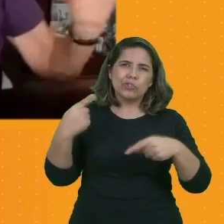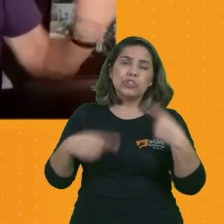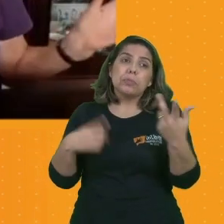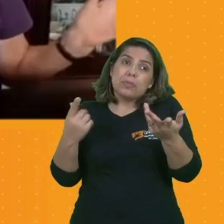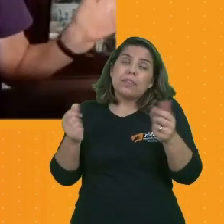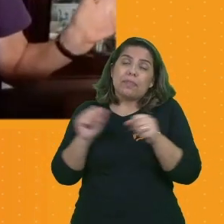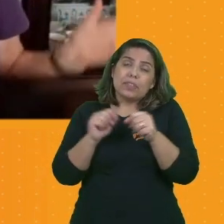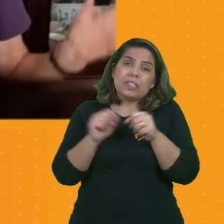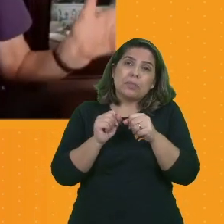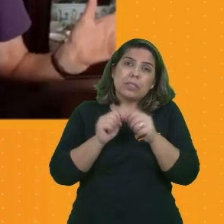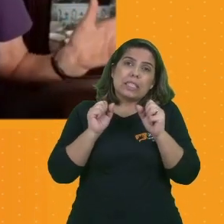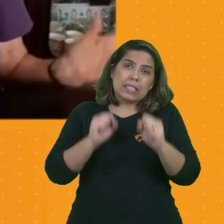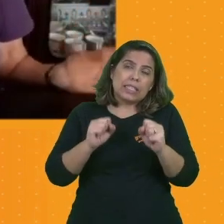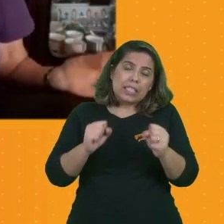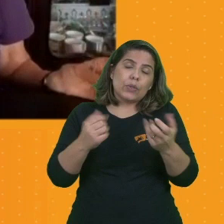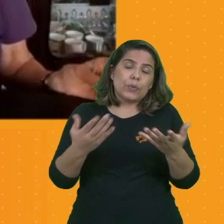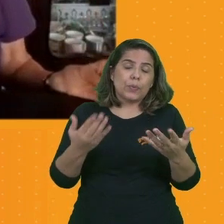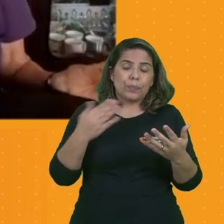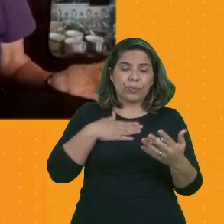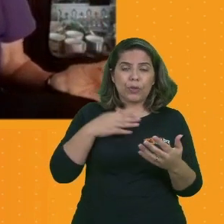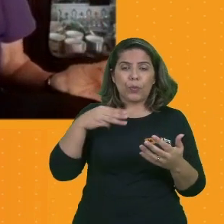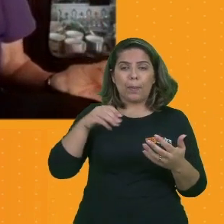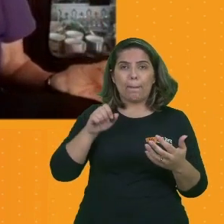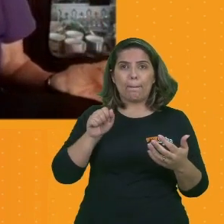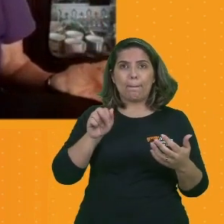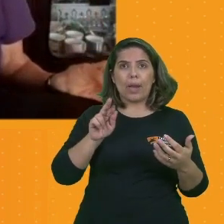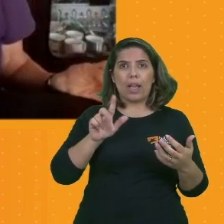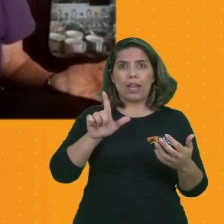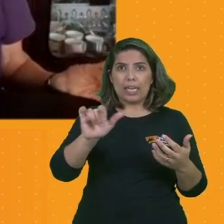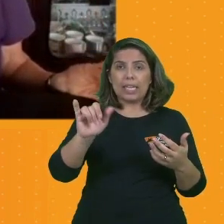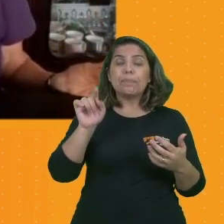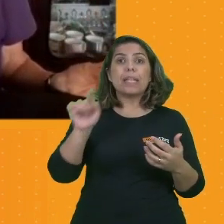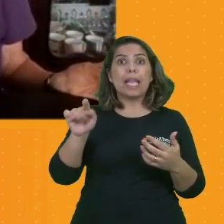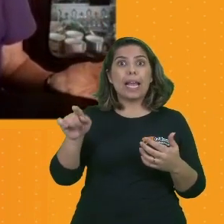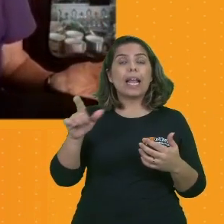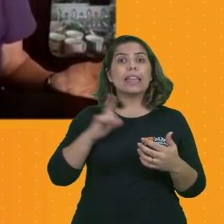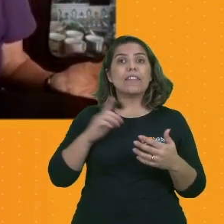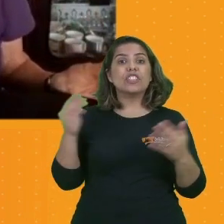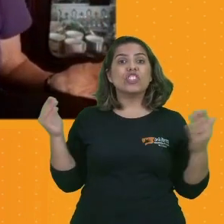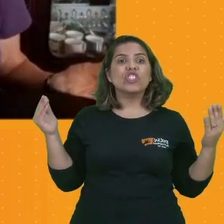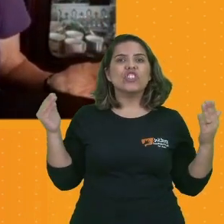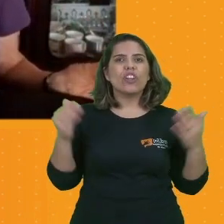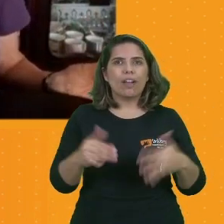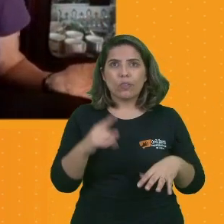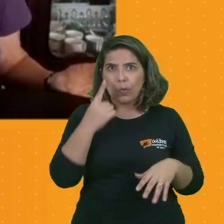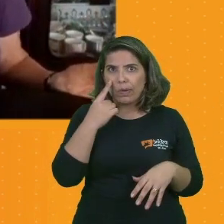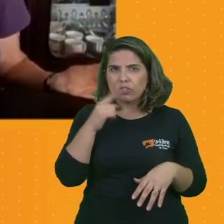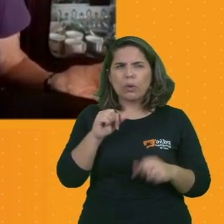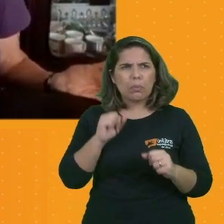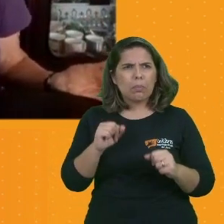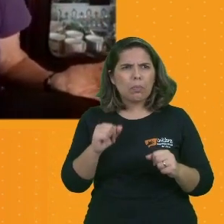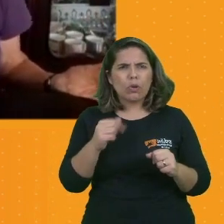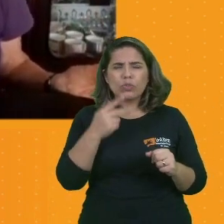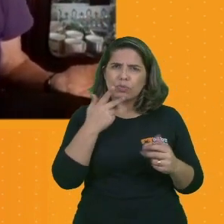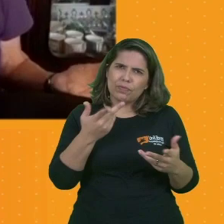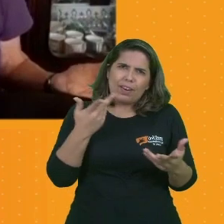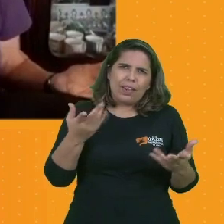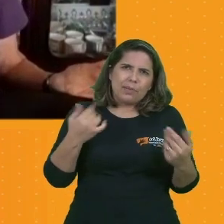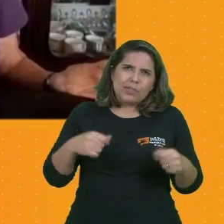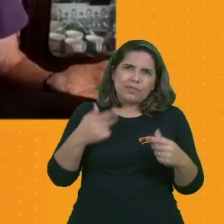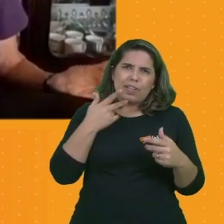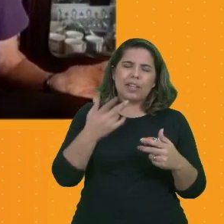e fizemos o que podemos acolheu deixa eu ressaltar um pouquinho que é uma lista eu posso deixar de dizer